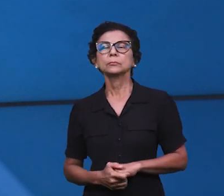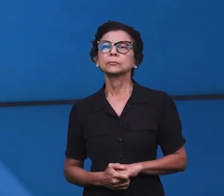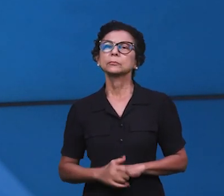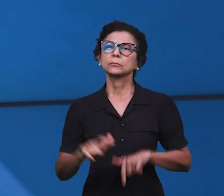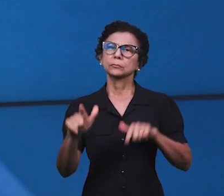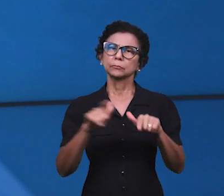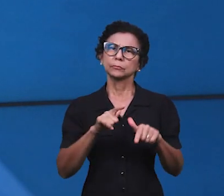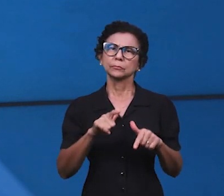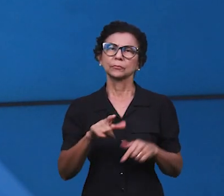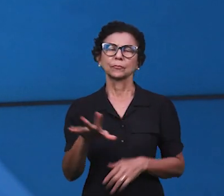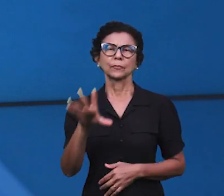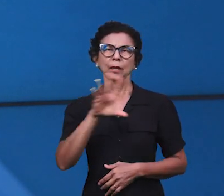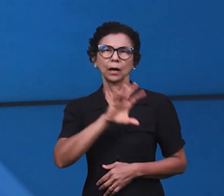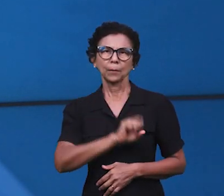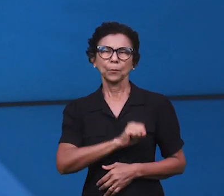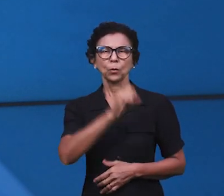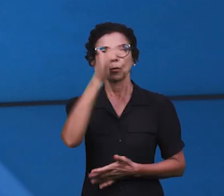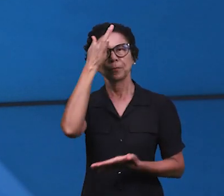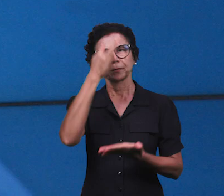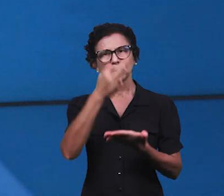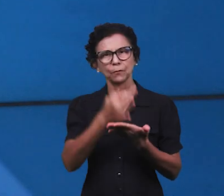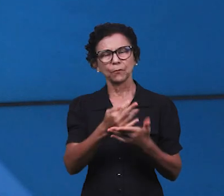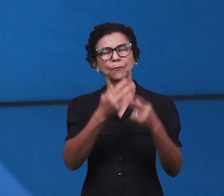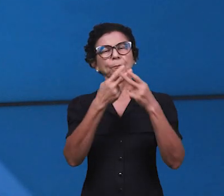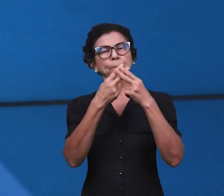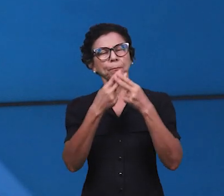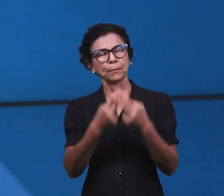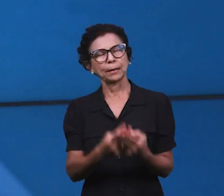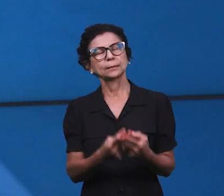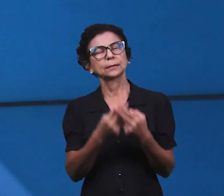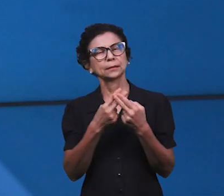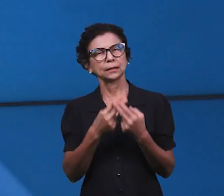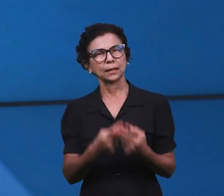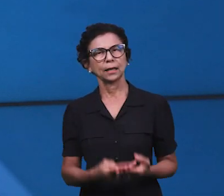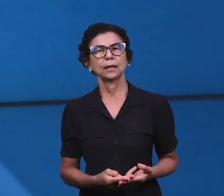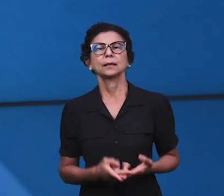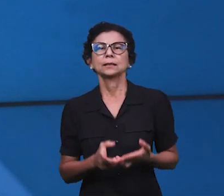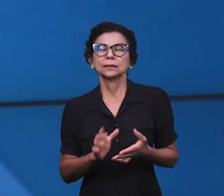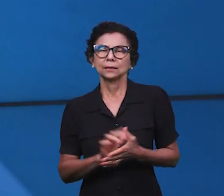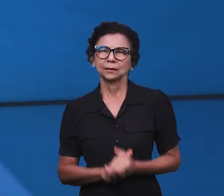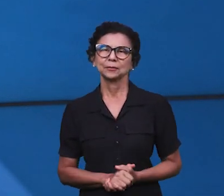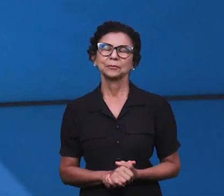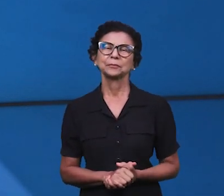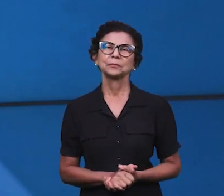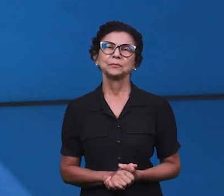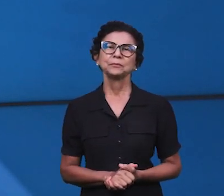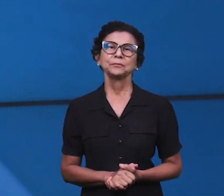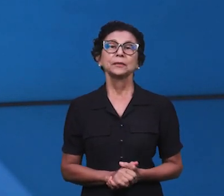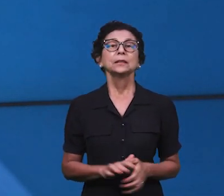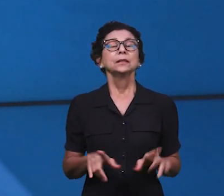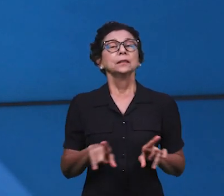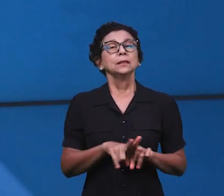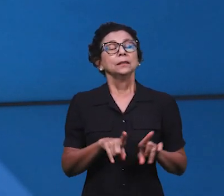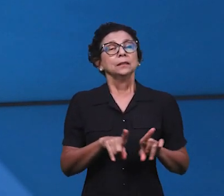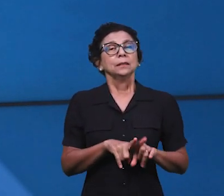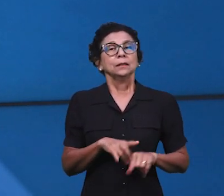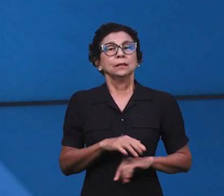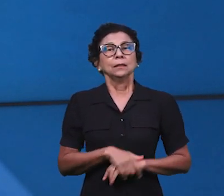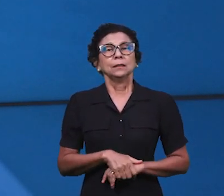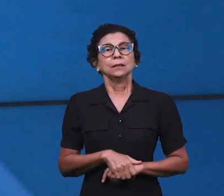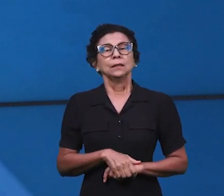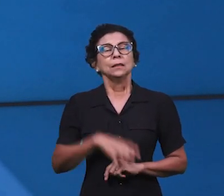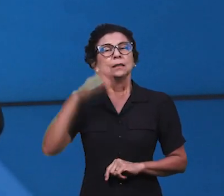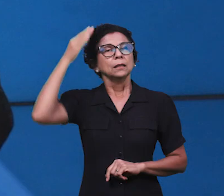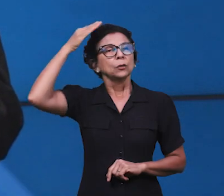igreja trabalhou com amor, com fé e com paciência, do mesmo jeito que a Rafaela, lá de Patrocínio, também respondeu. E também os irmãos